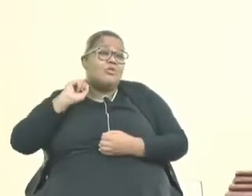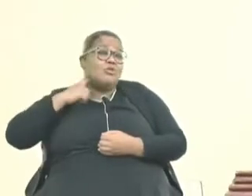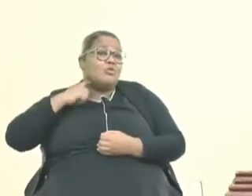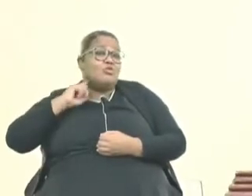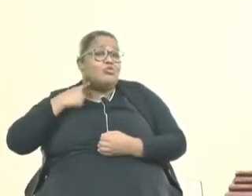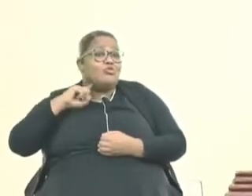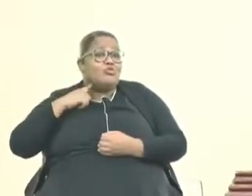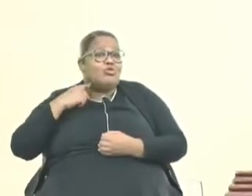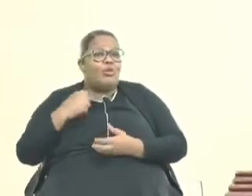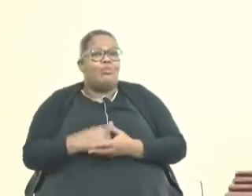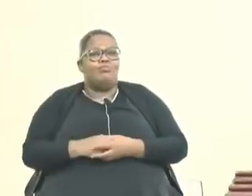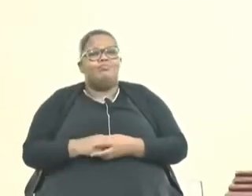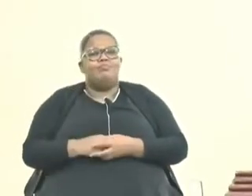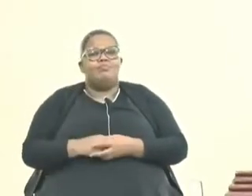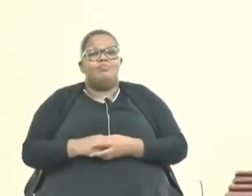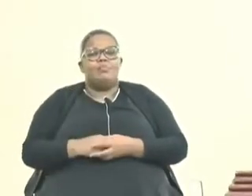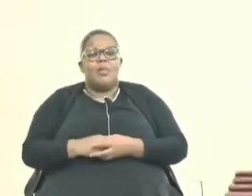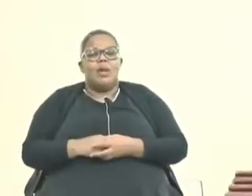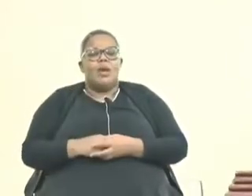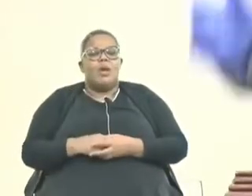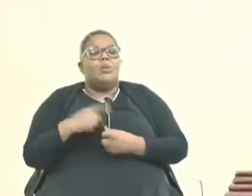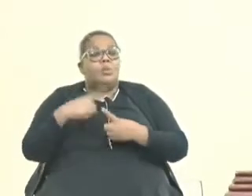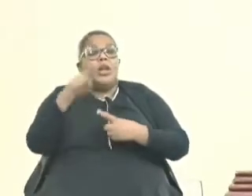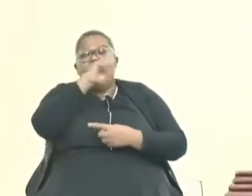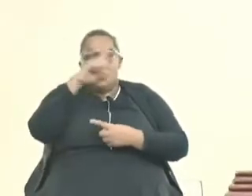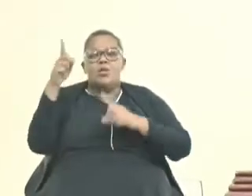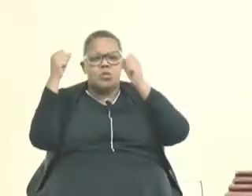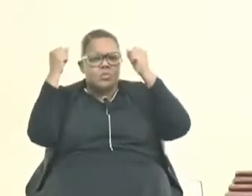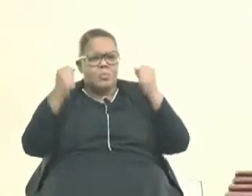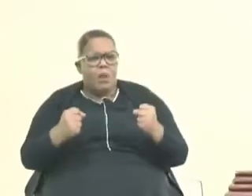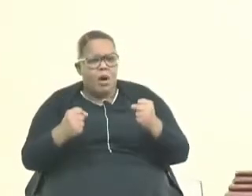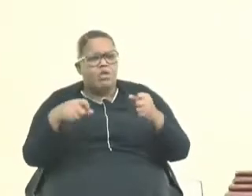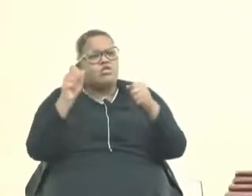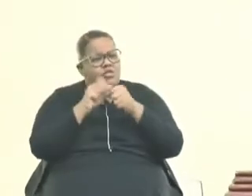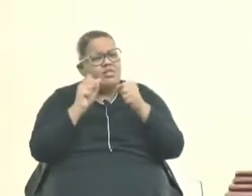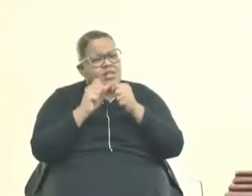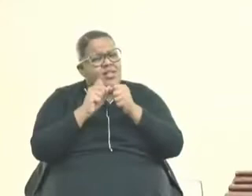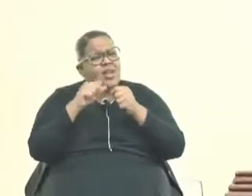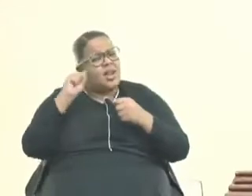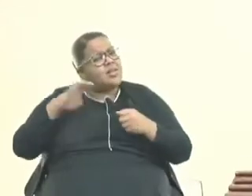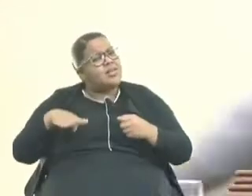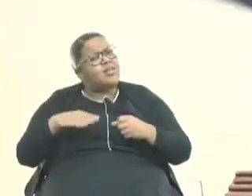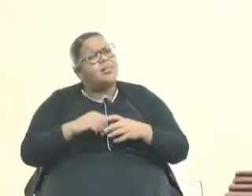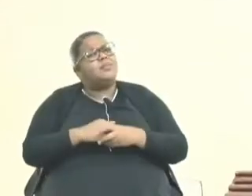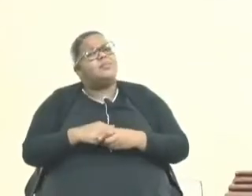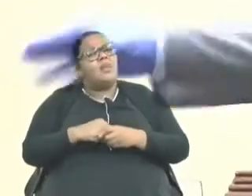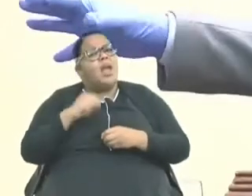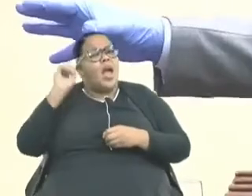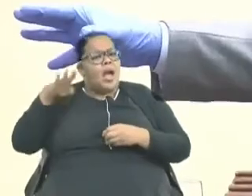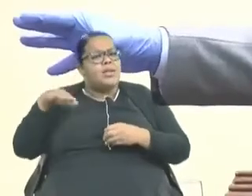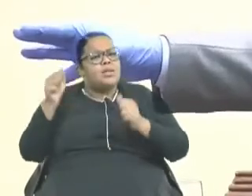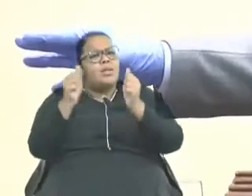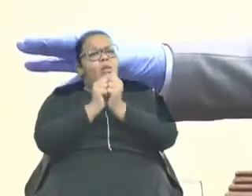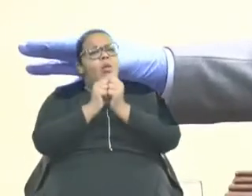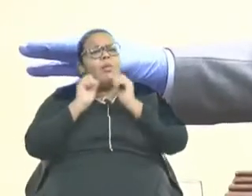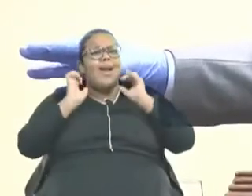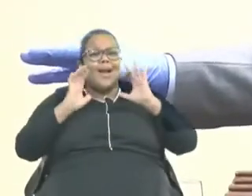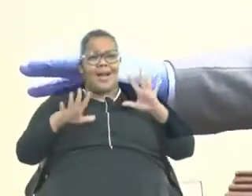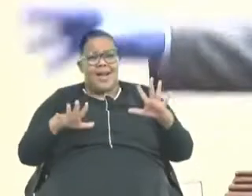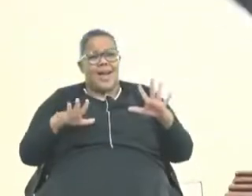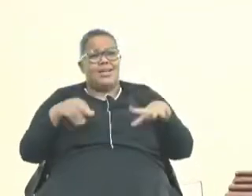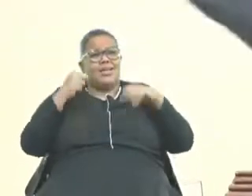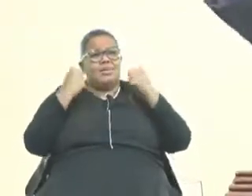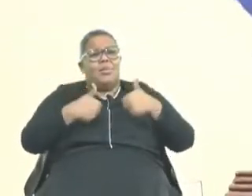só Deus pode fazer que assim como a garça eu posso está em cima no